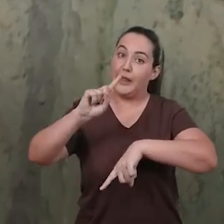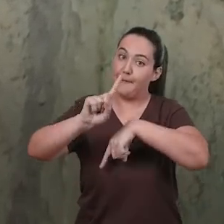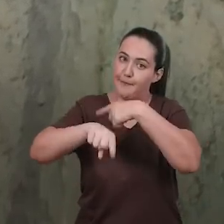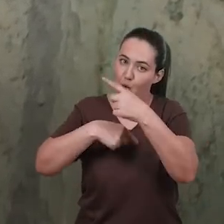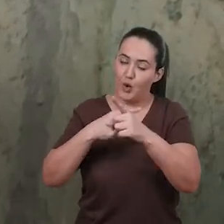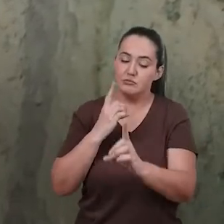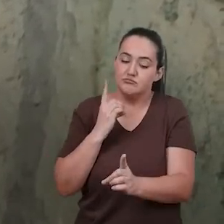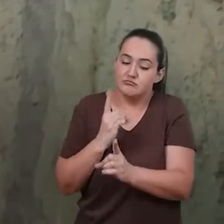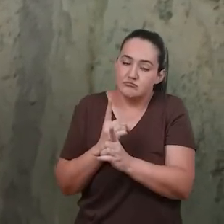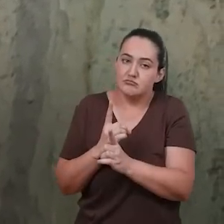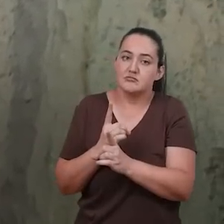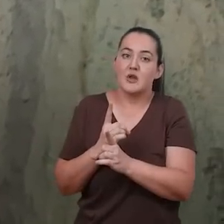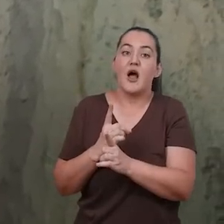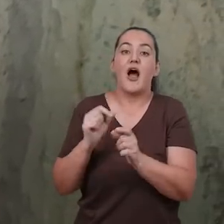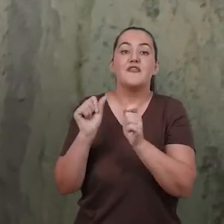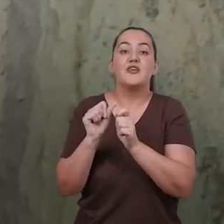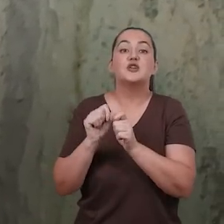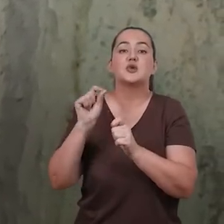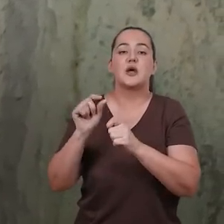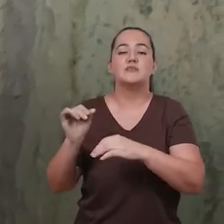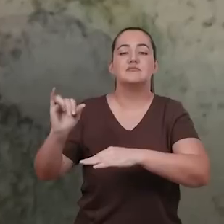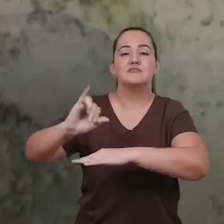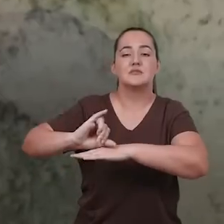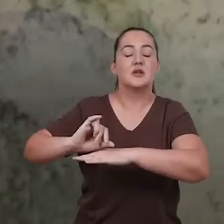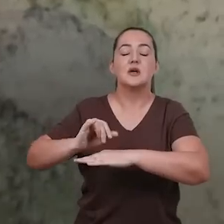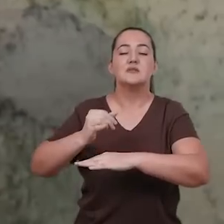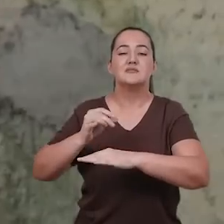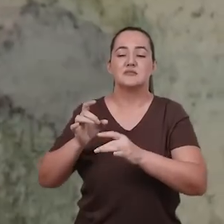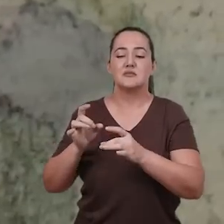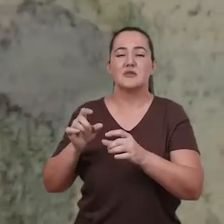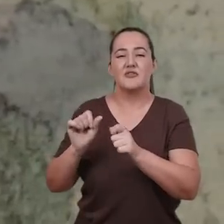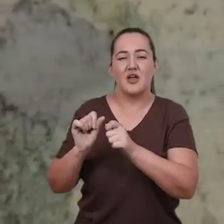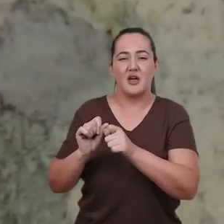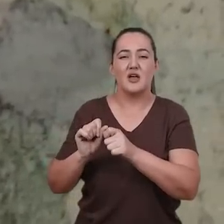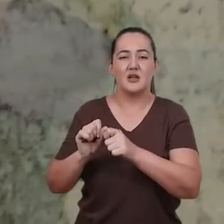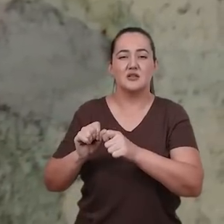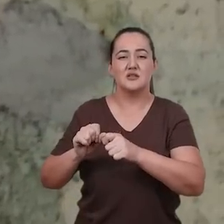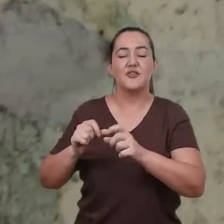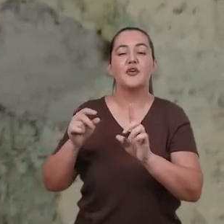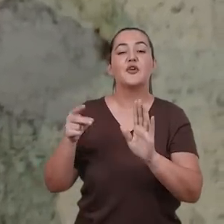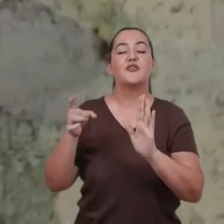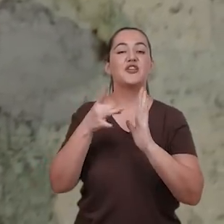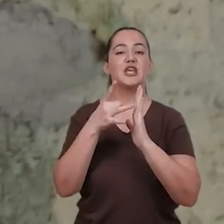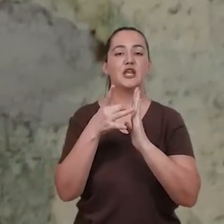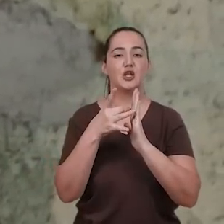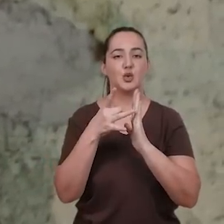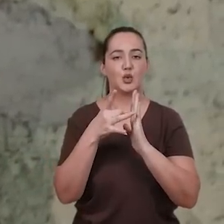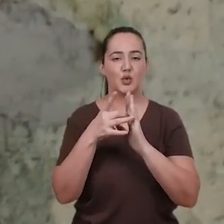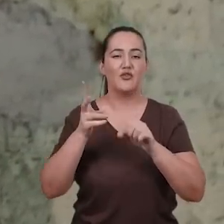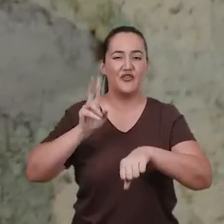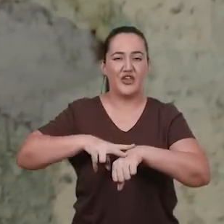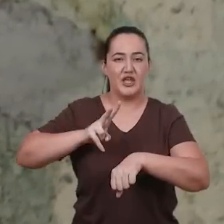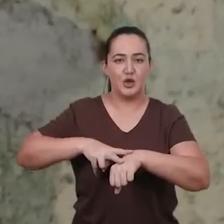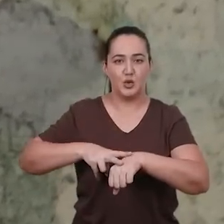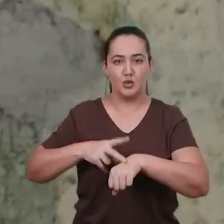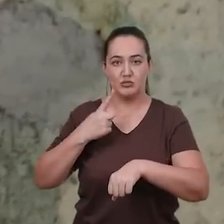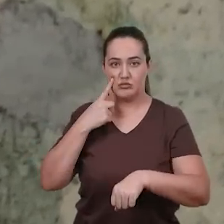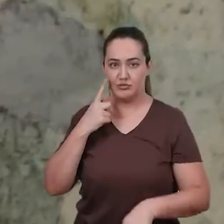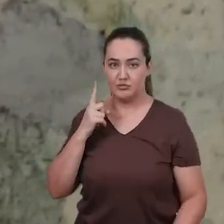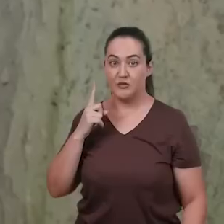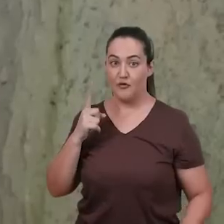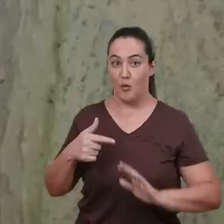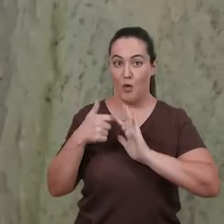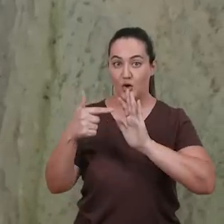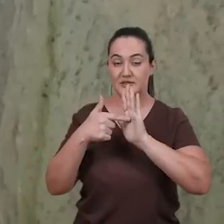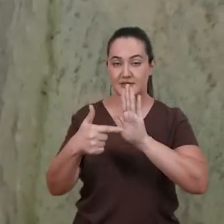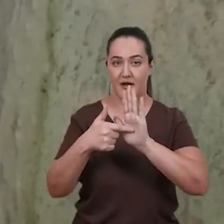feito posteriormente e o pessoal acabou deixando um vidro para que a gente tenha uma noção como é que são os cômodos abaixo. Mas originalmente tudo aqui era um piso